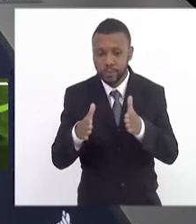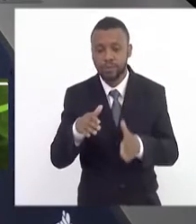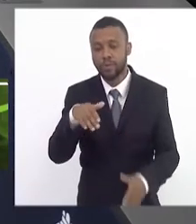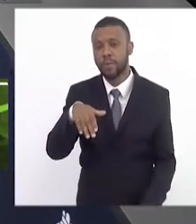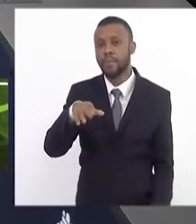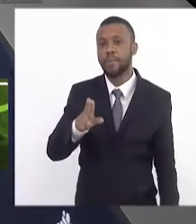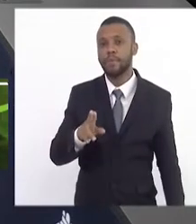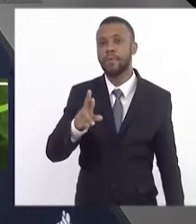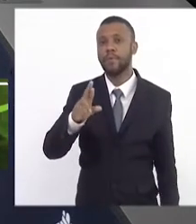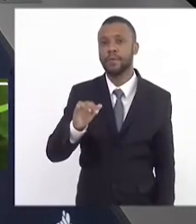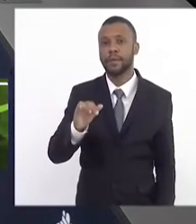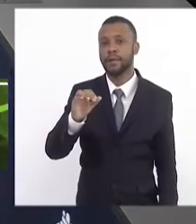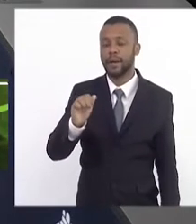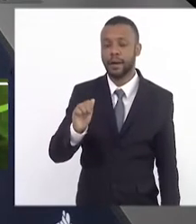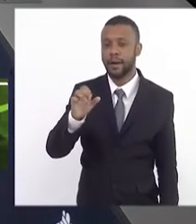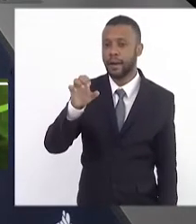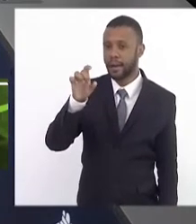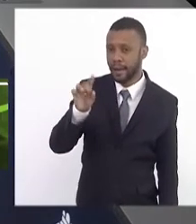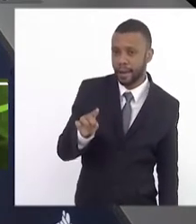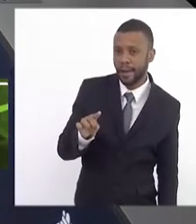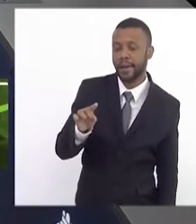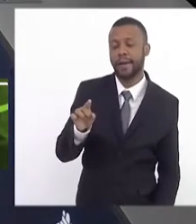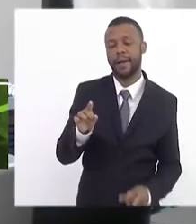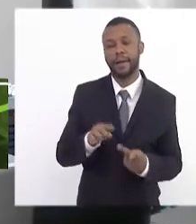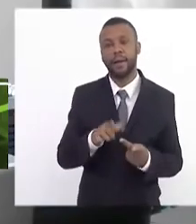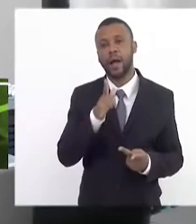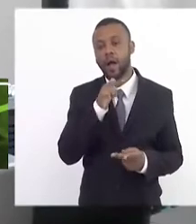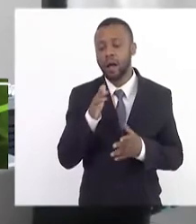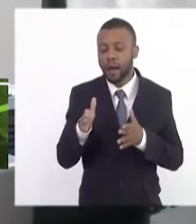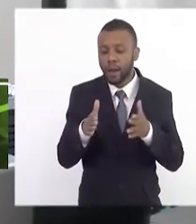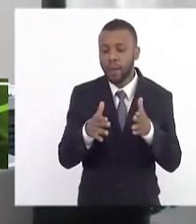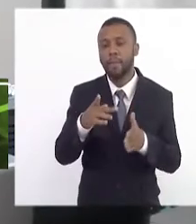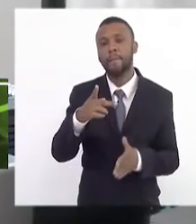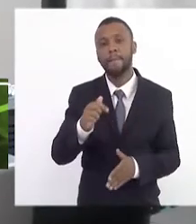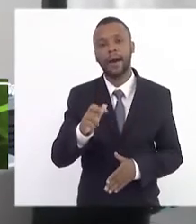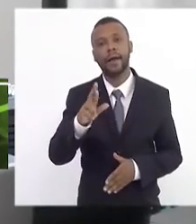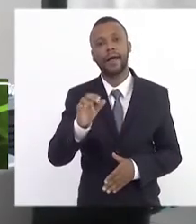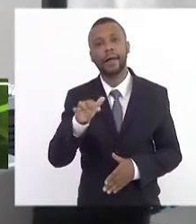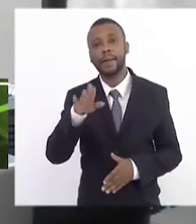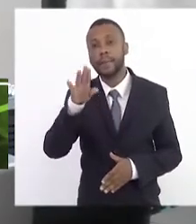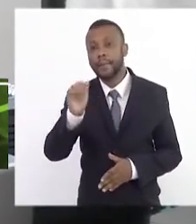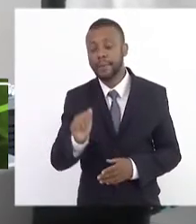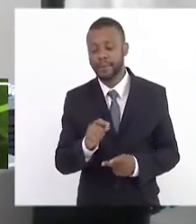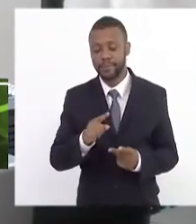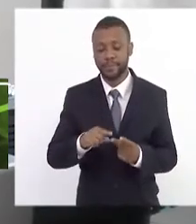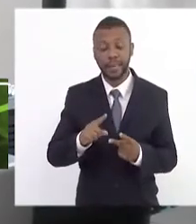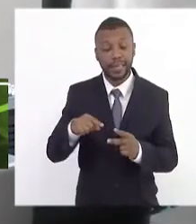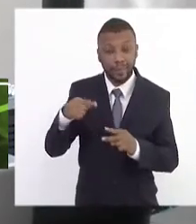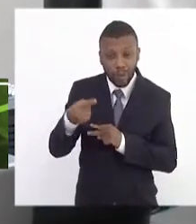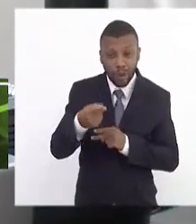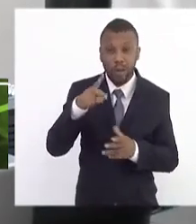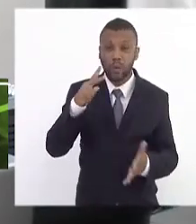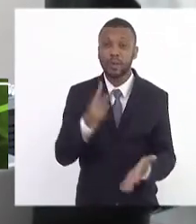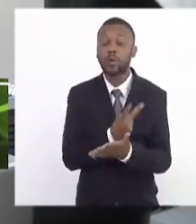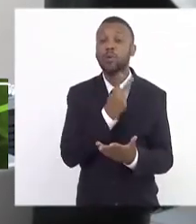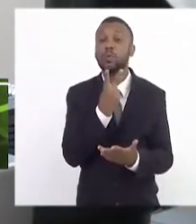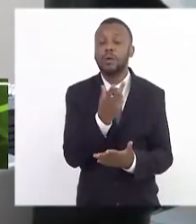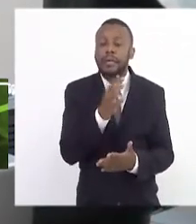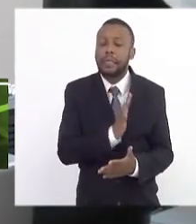no Paraíba, etc., etc. Depois, novamente, duas tragédias em Petrópolis.